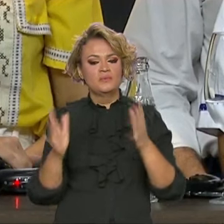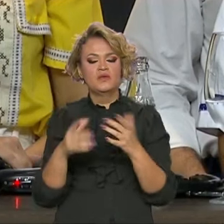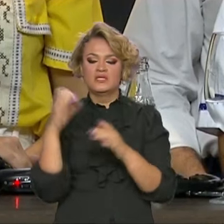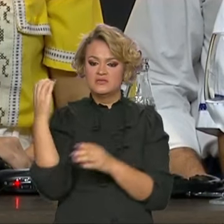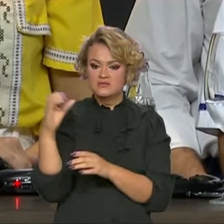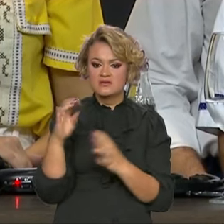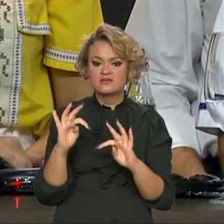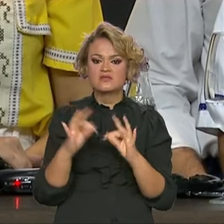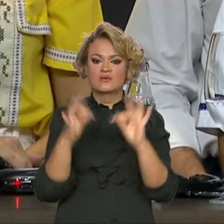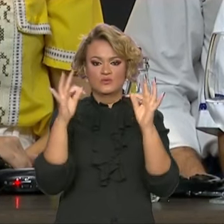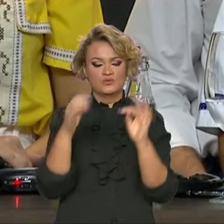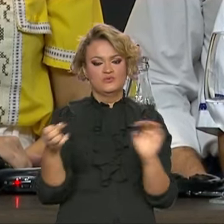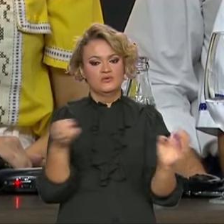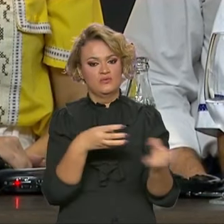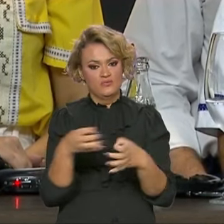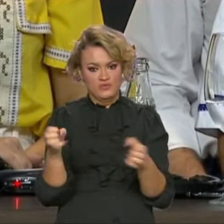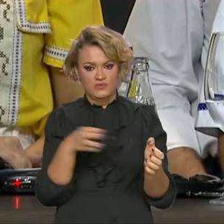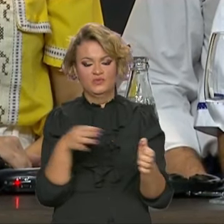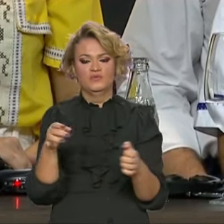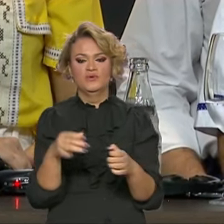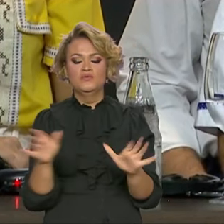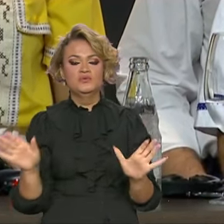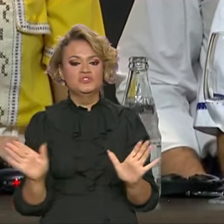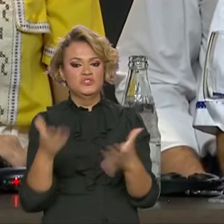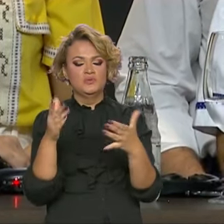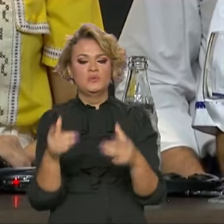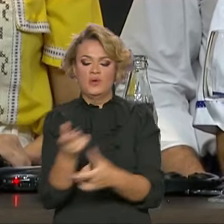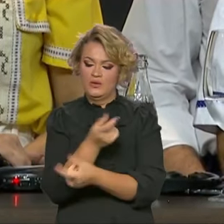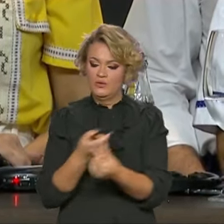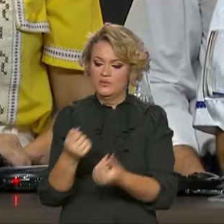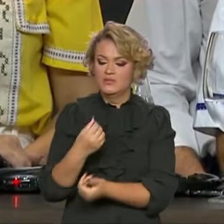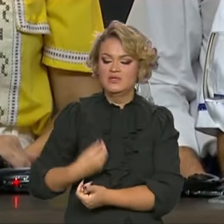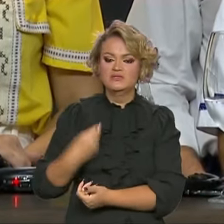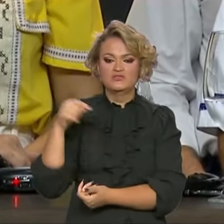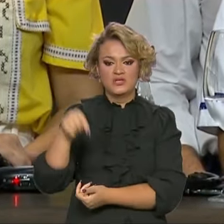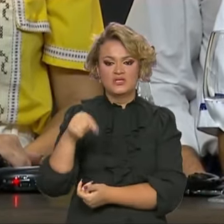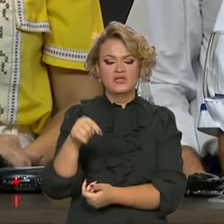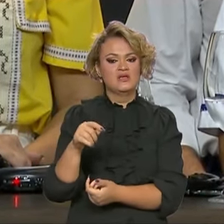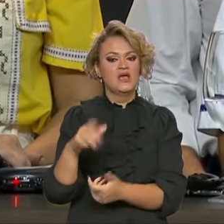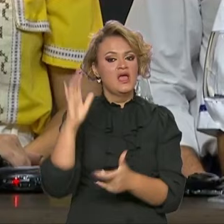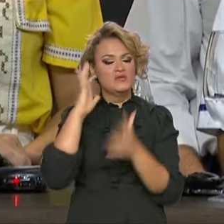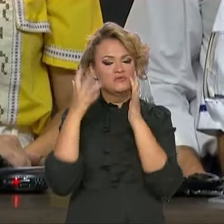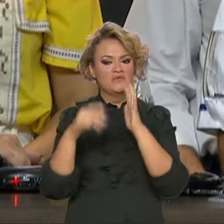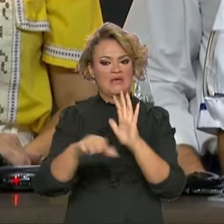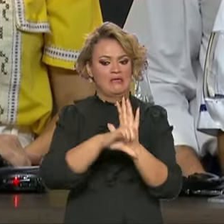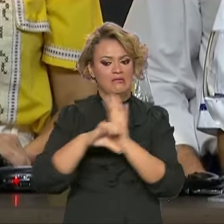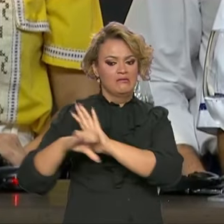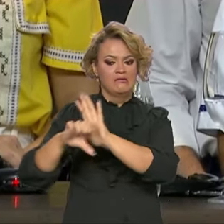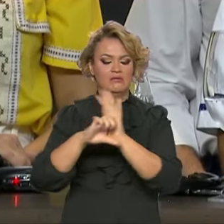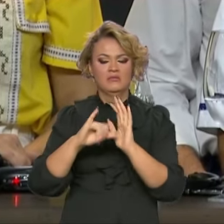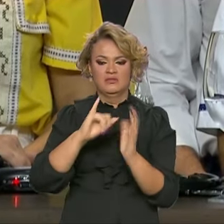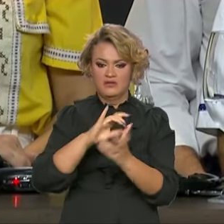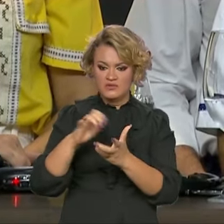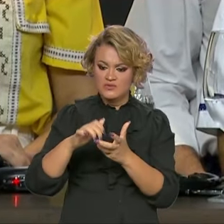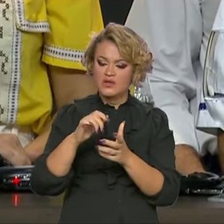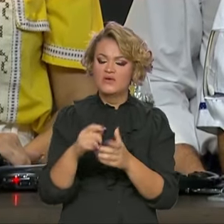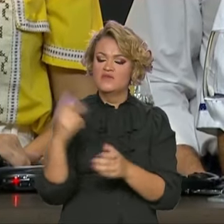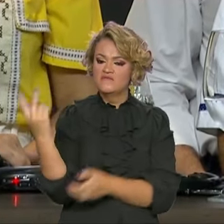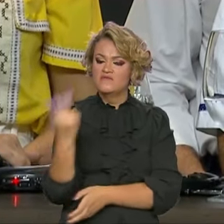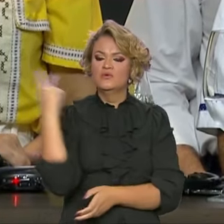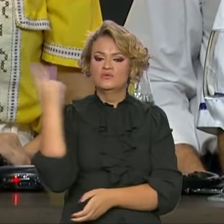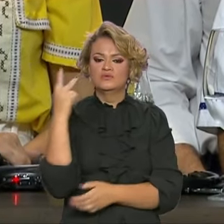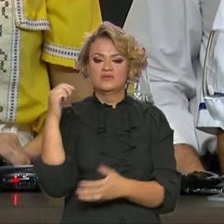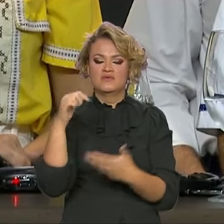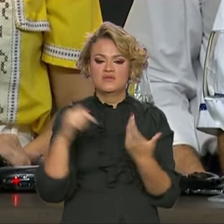ciência tecnológica e inovação, o estímulo à economia local, o combate ao crime internacional e a